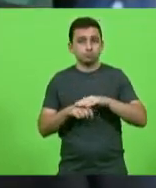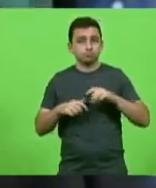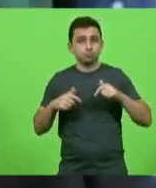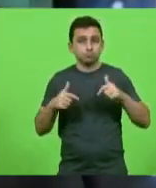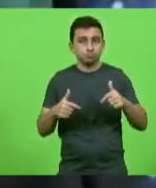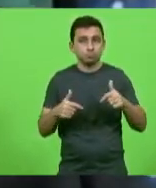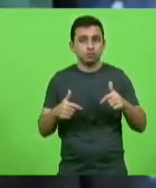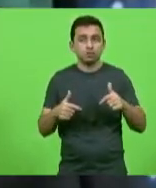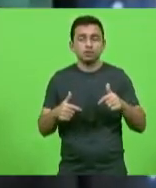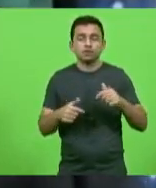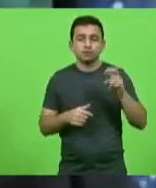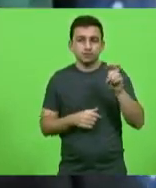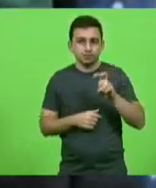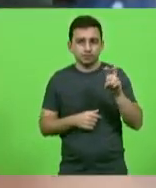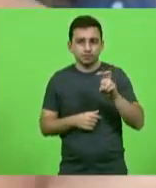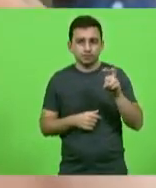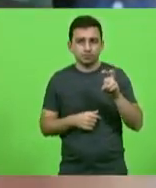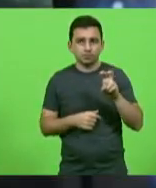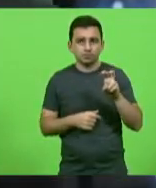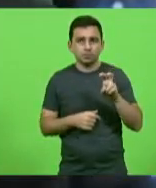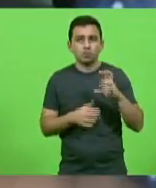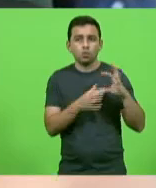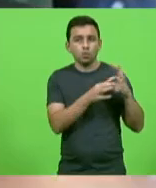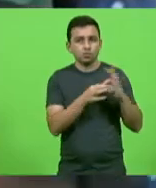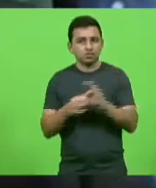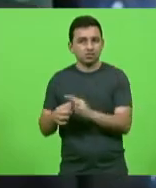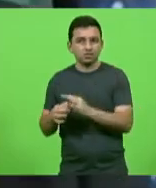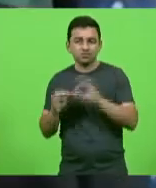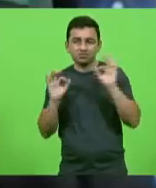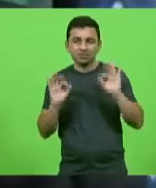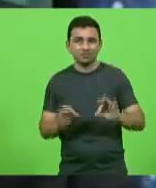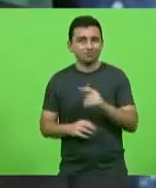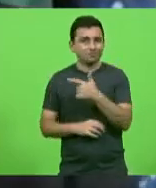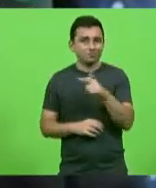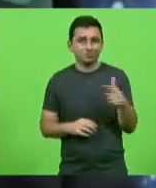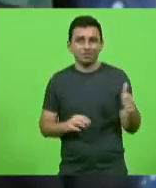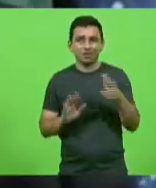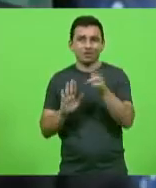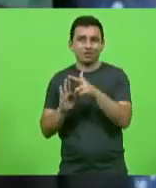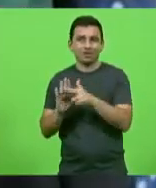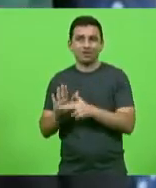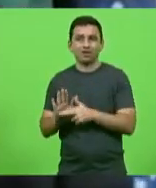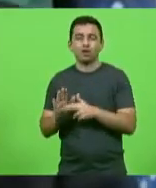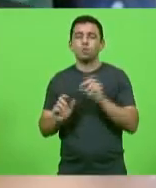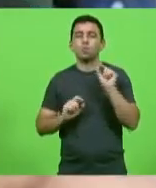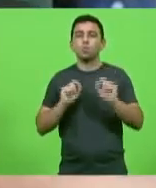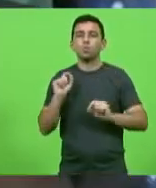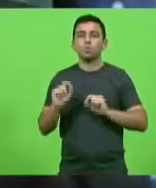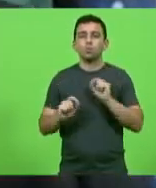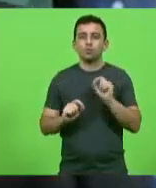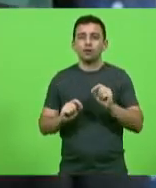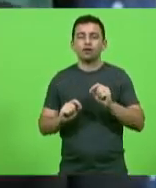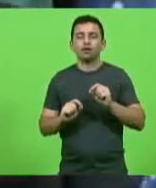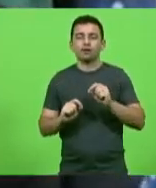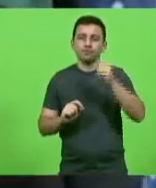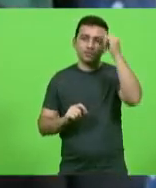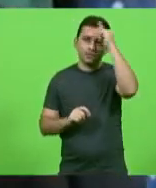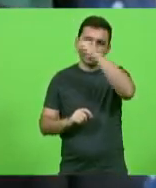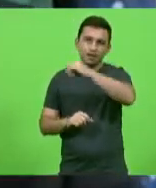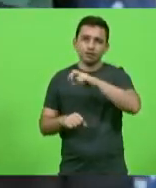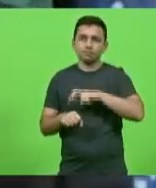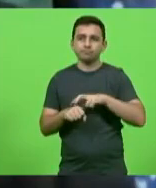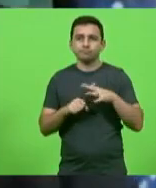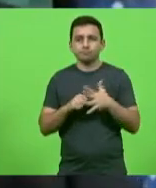público e por último o contexto de incerteza Acerca das medidas mais adequadas para o enfrentamento